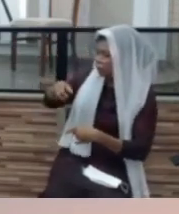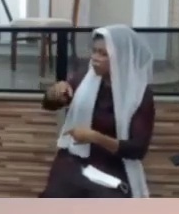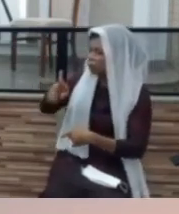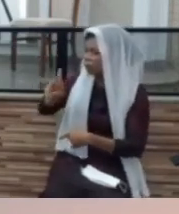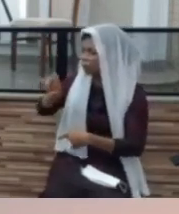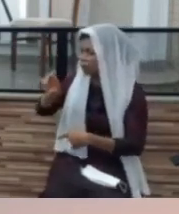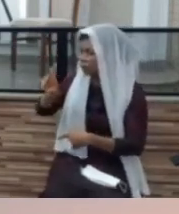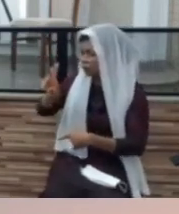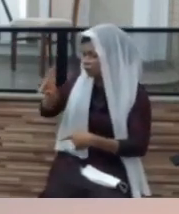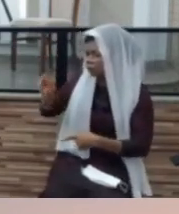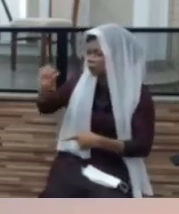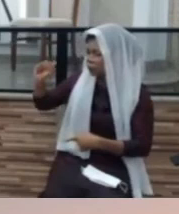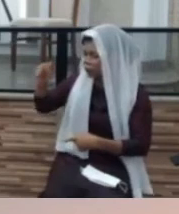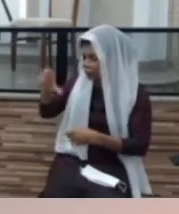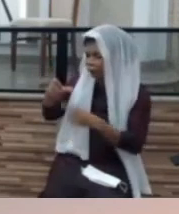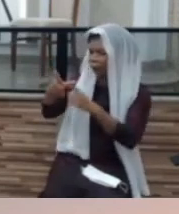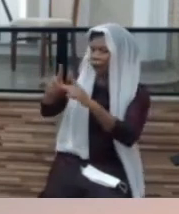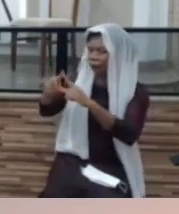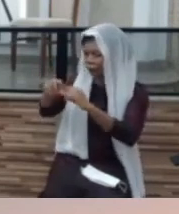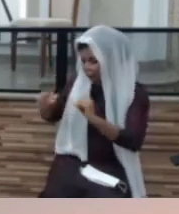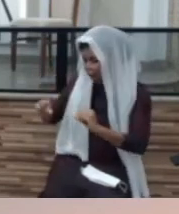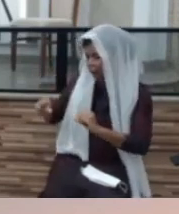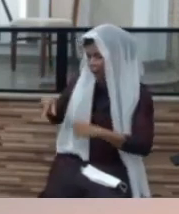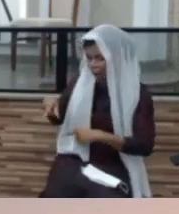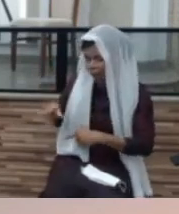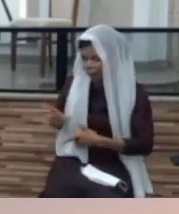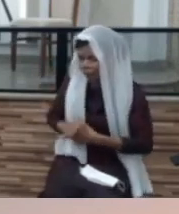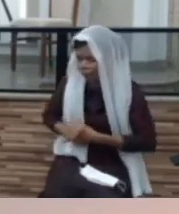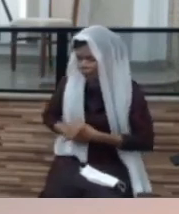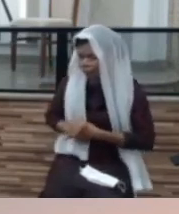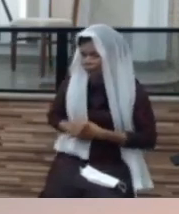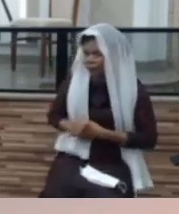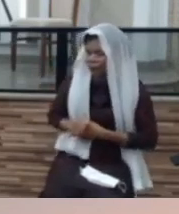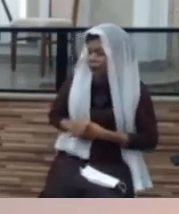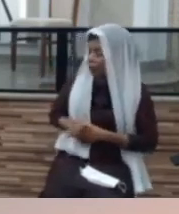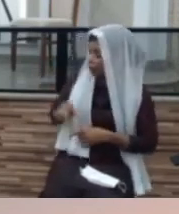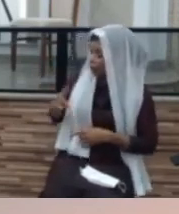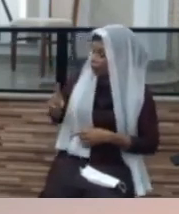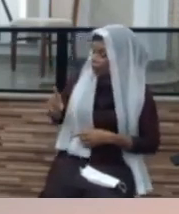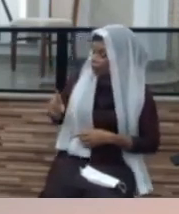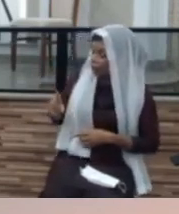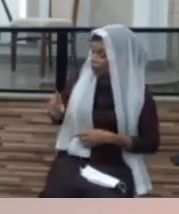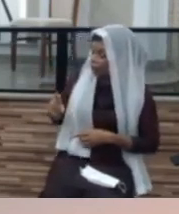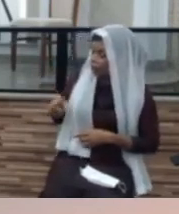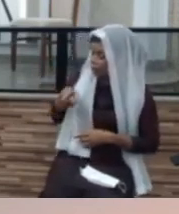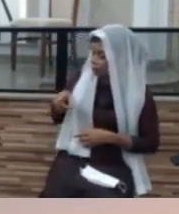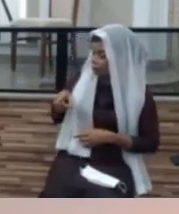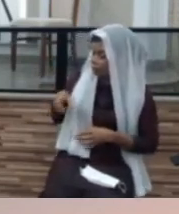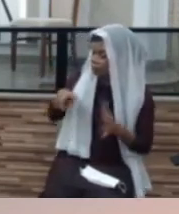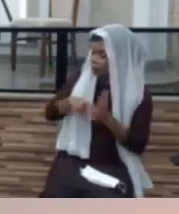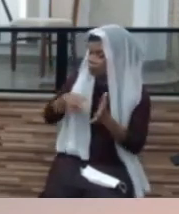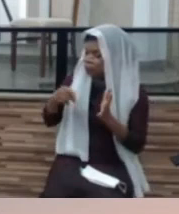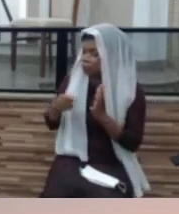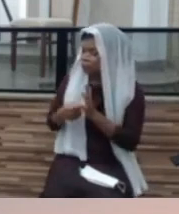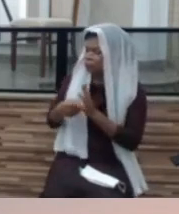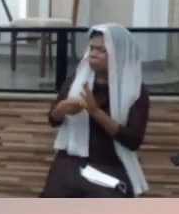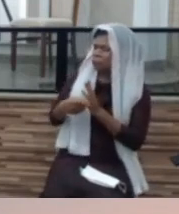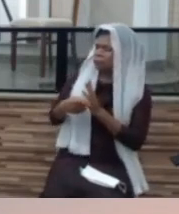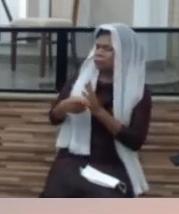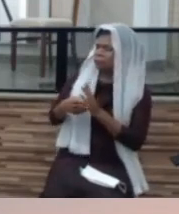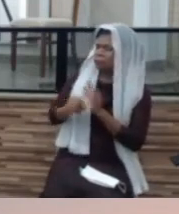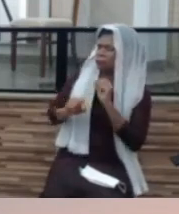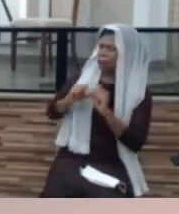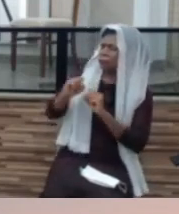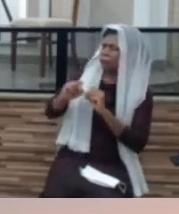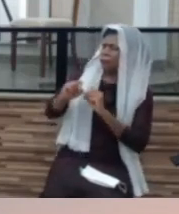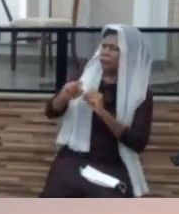irmãos, ela significa para Israel, irmãos, determinação. Irmãos, outras palavras, mas